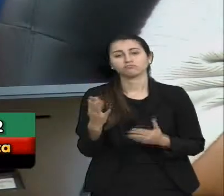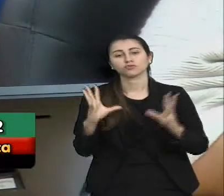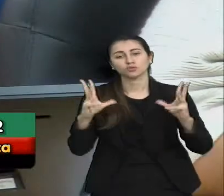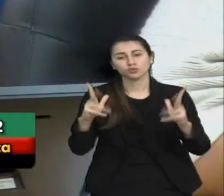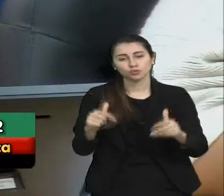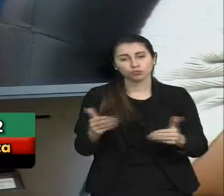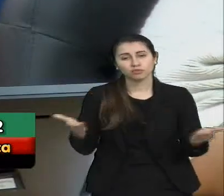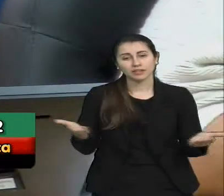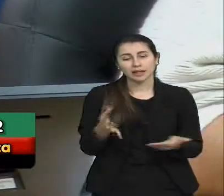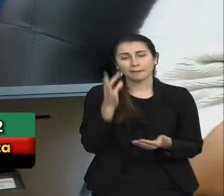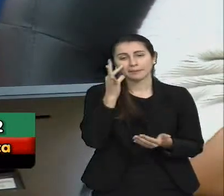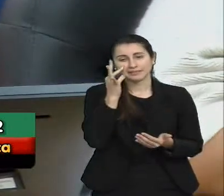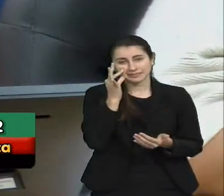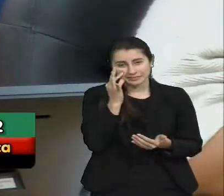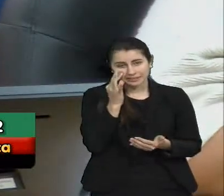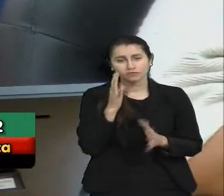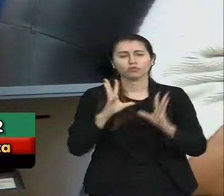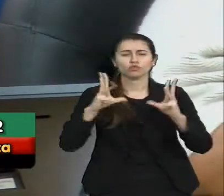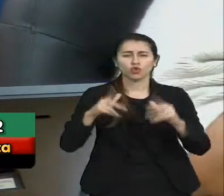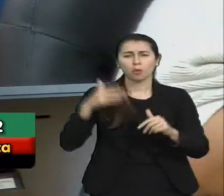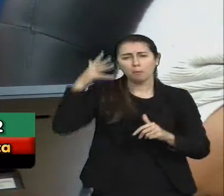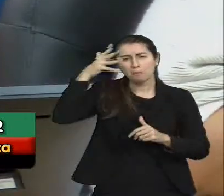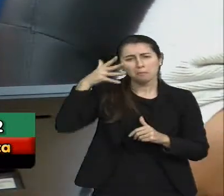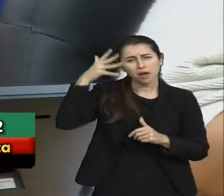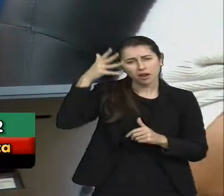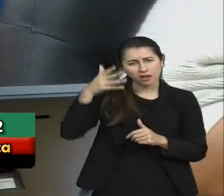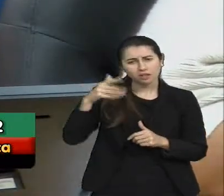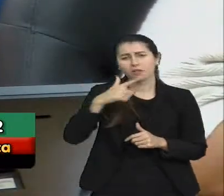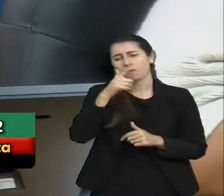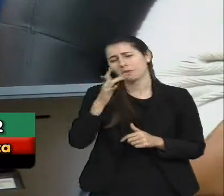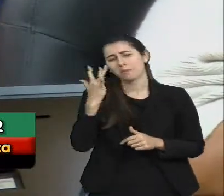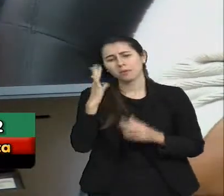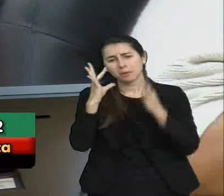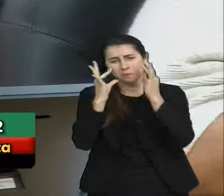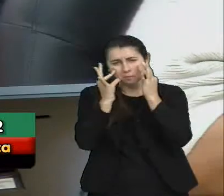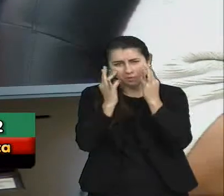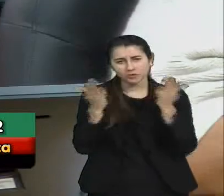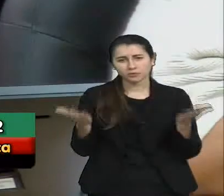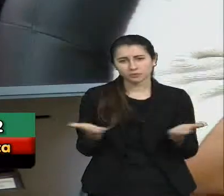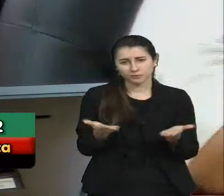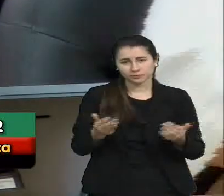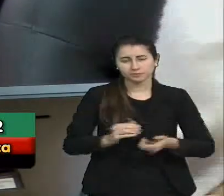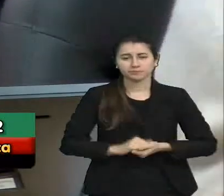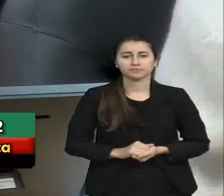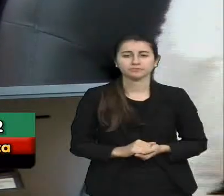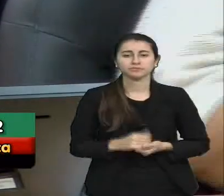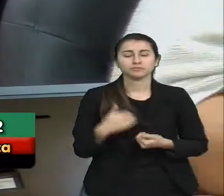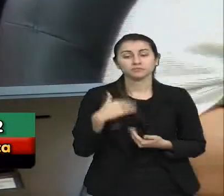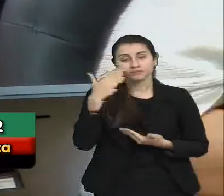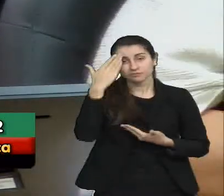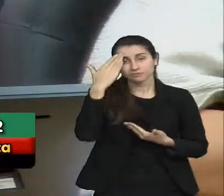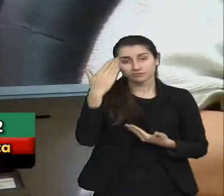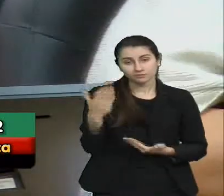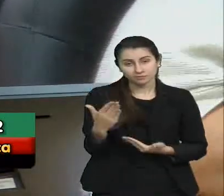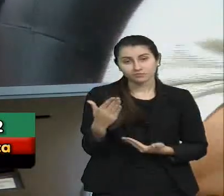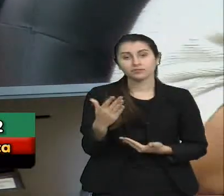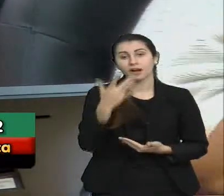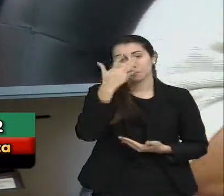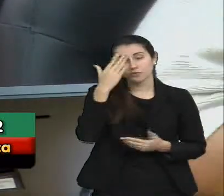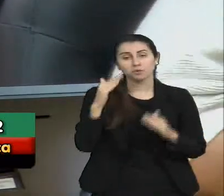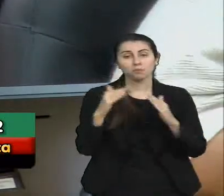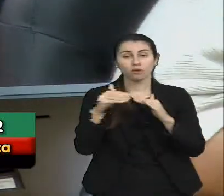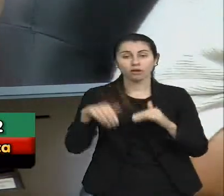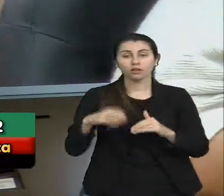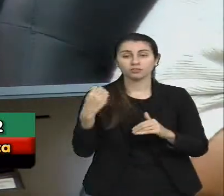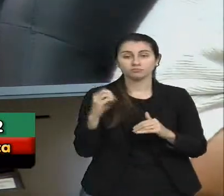que estiveram presentes, os palestrantes e os demais participantes dessa audiência pública. Agradeço os munícipes que, por